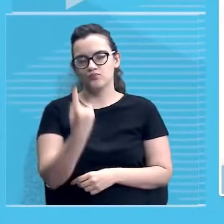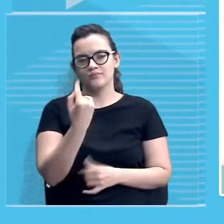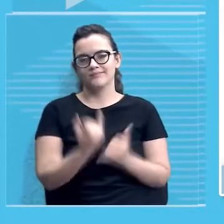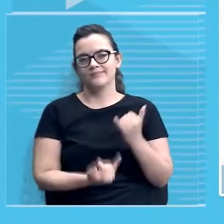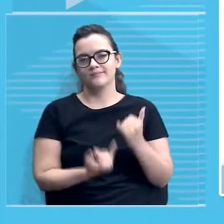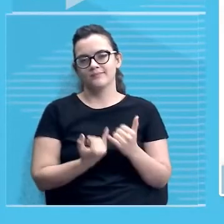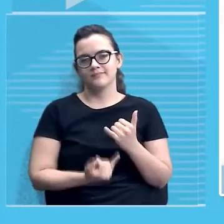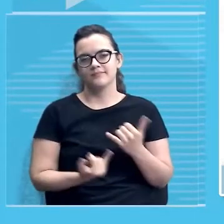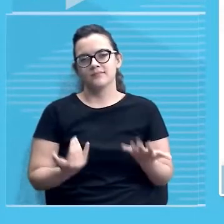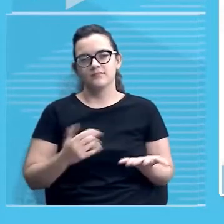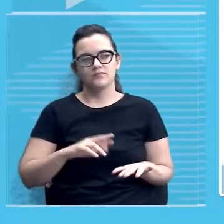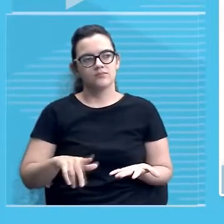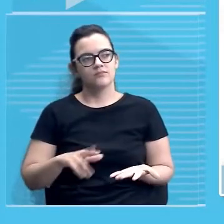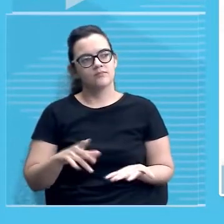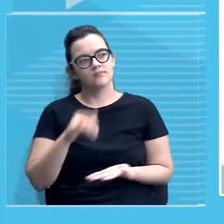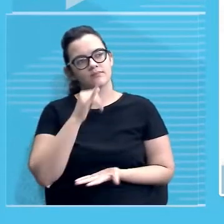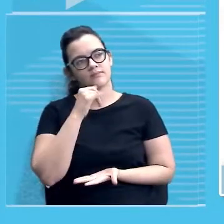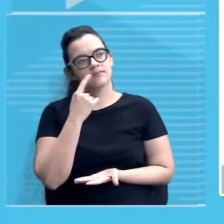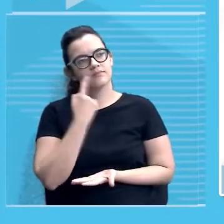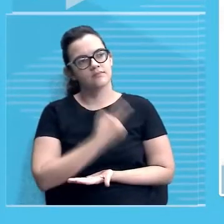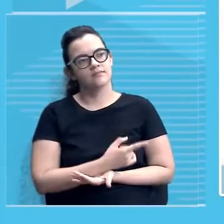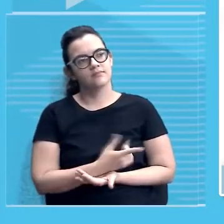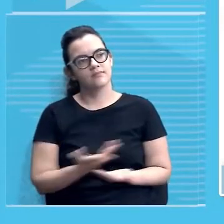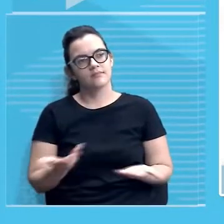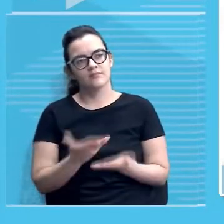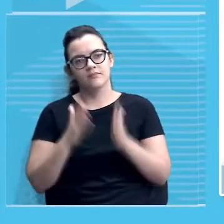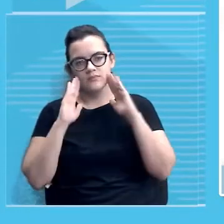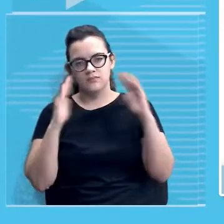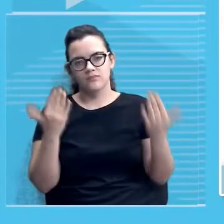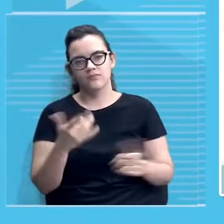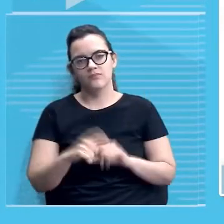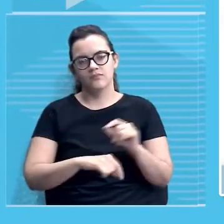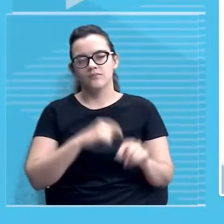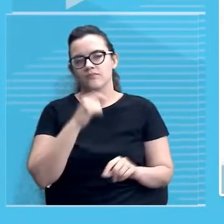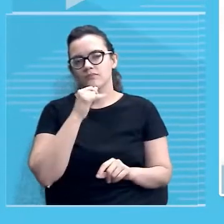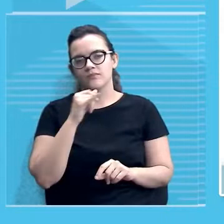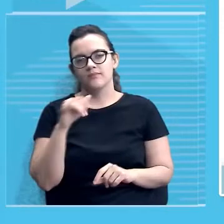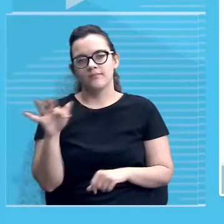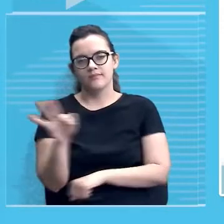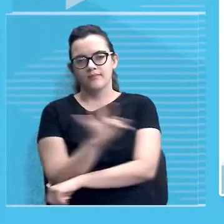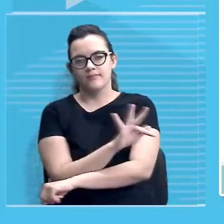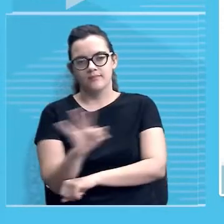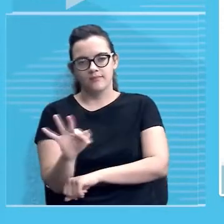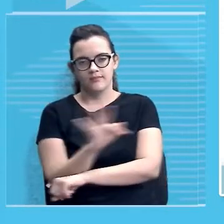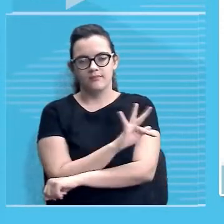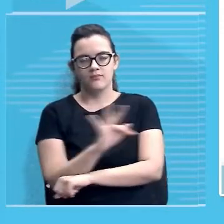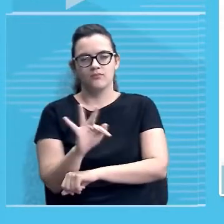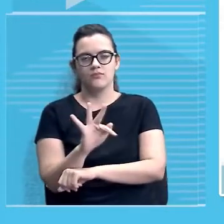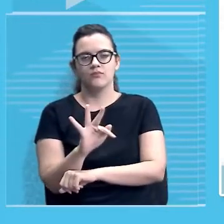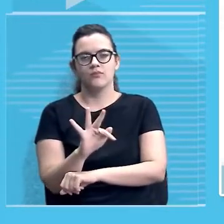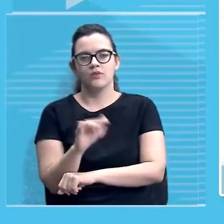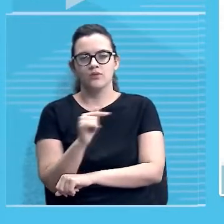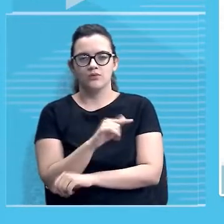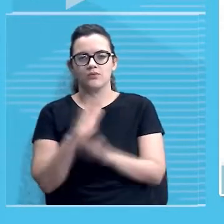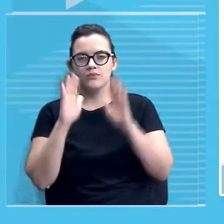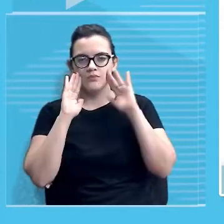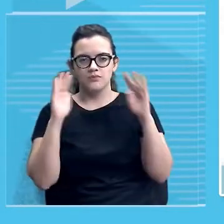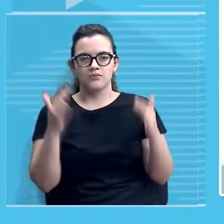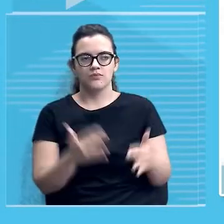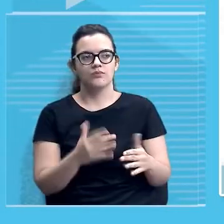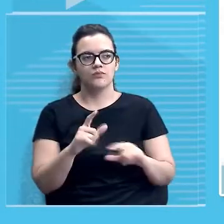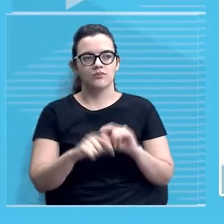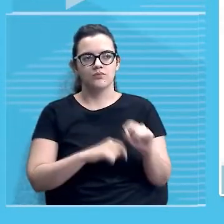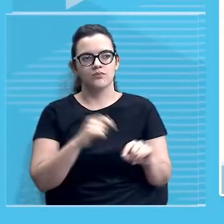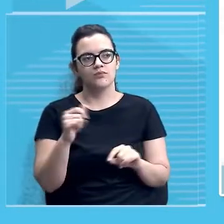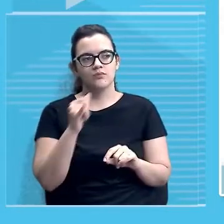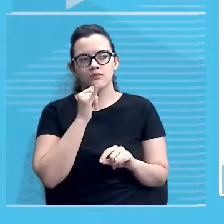jovem? Aqui, eu só vou observar se o corpo ele vai mudar